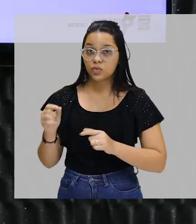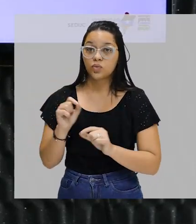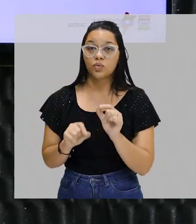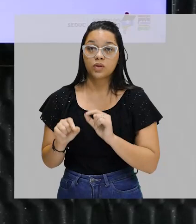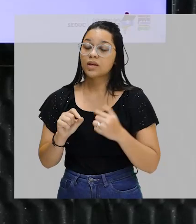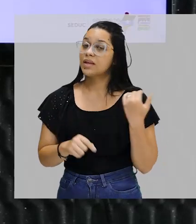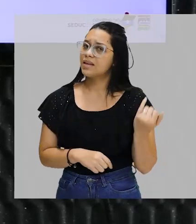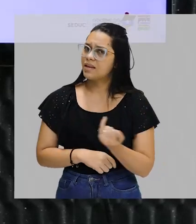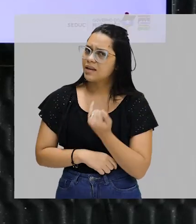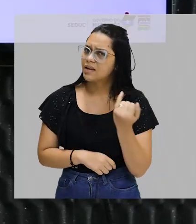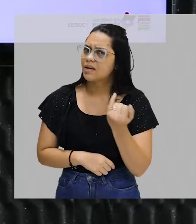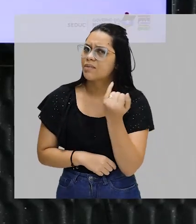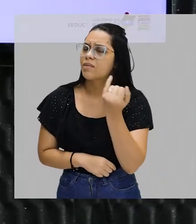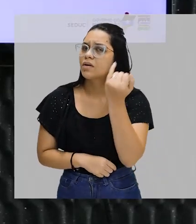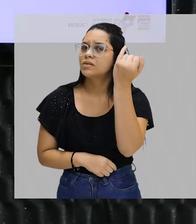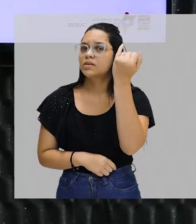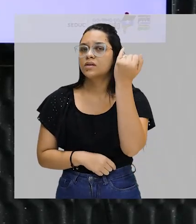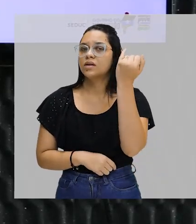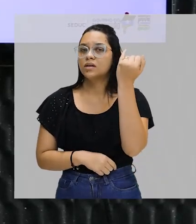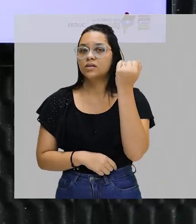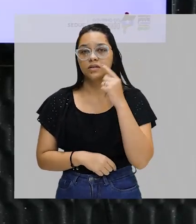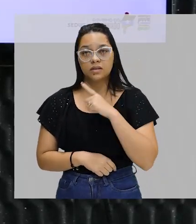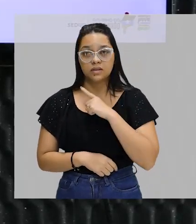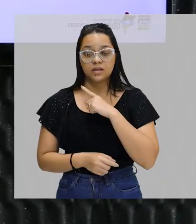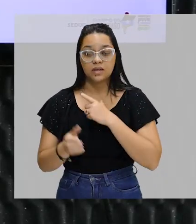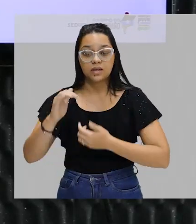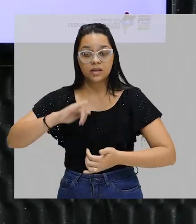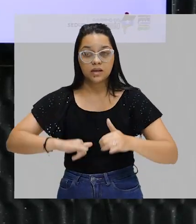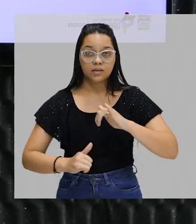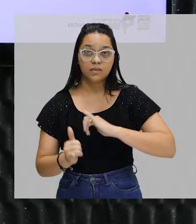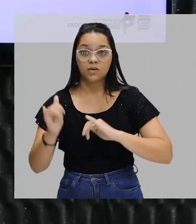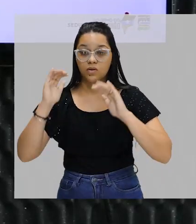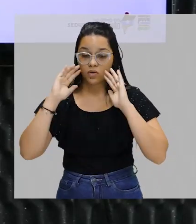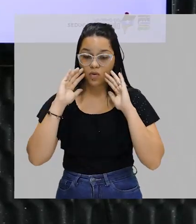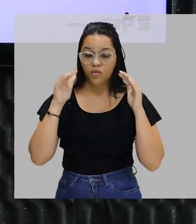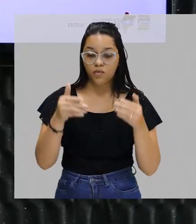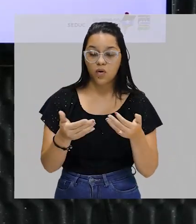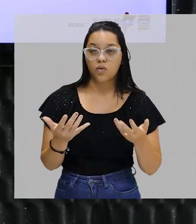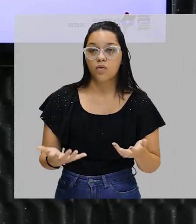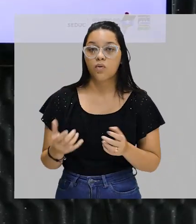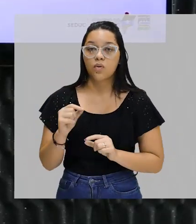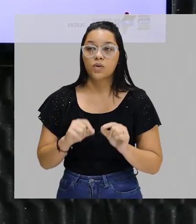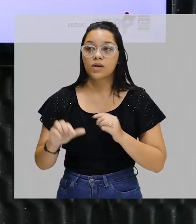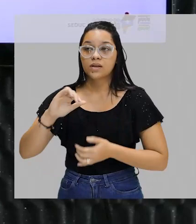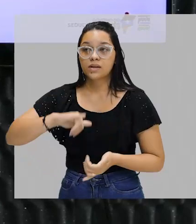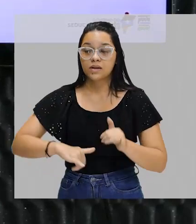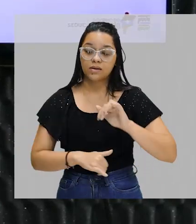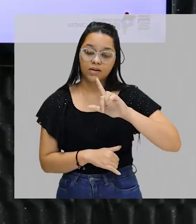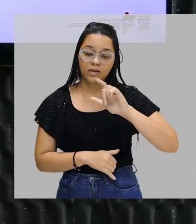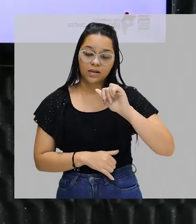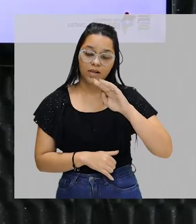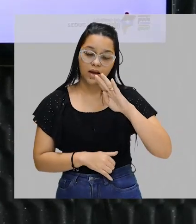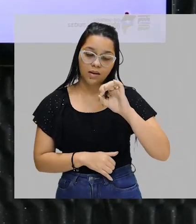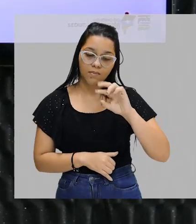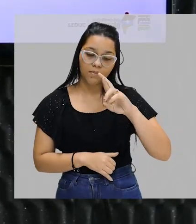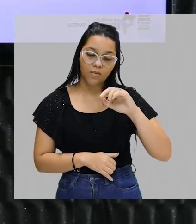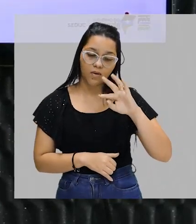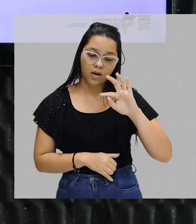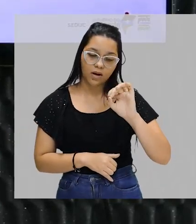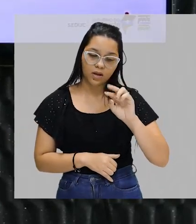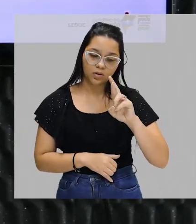muito importante, muito empregado na química, especialmente na química laboratorial, né,